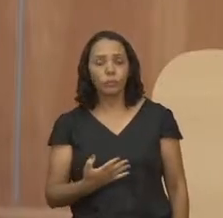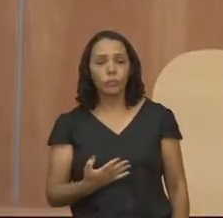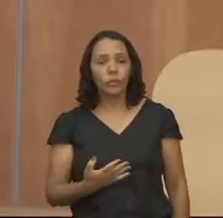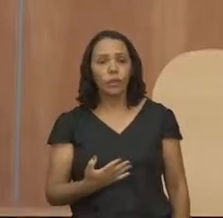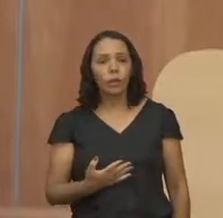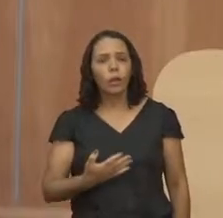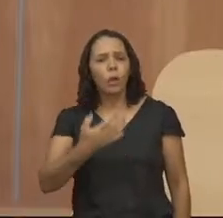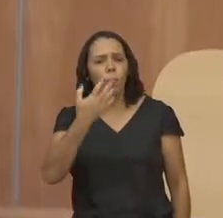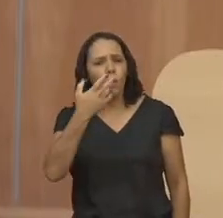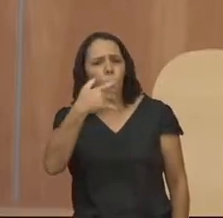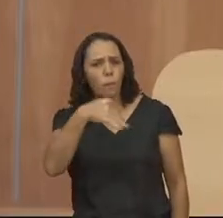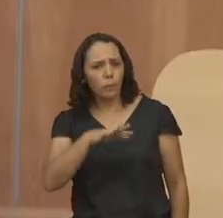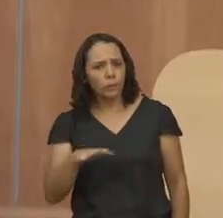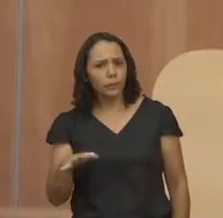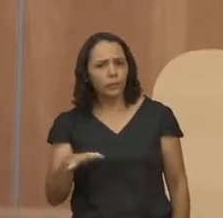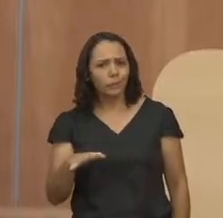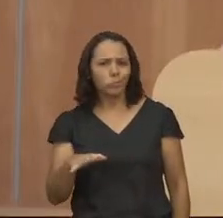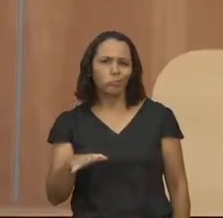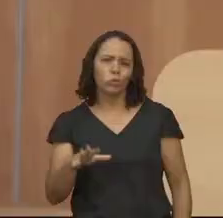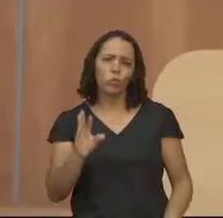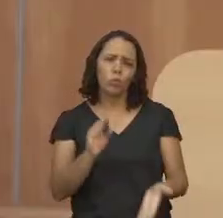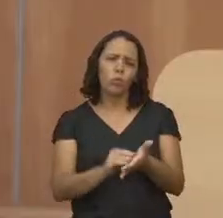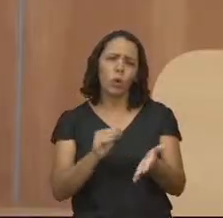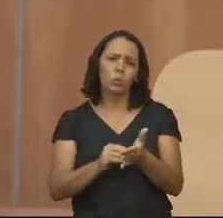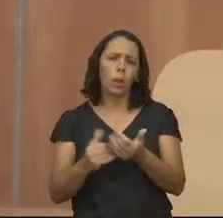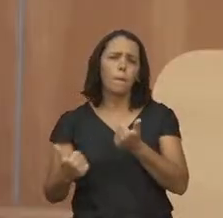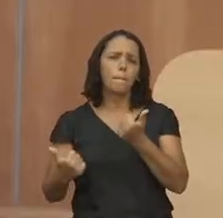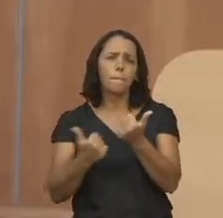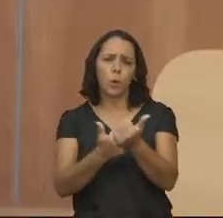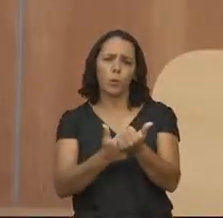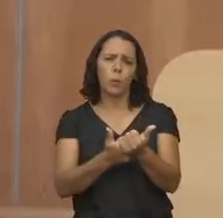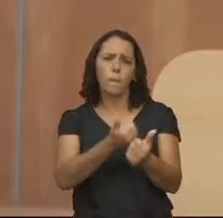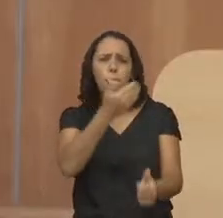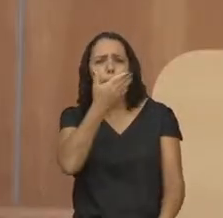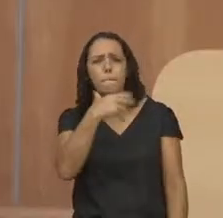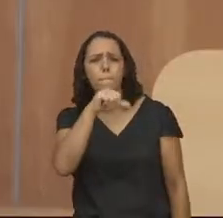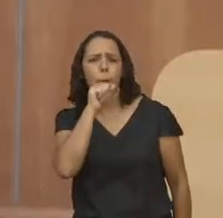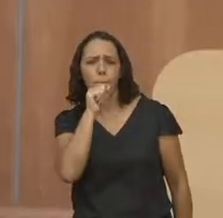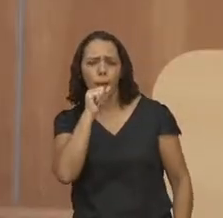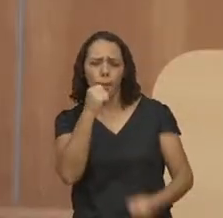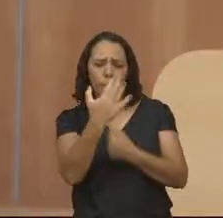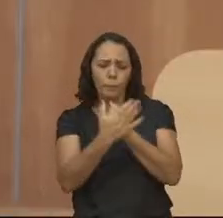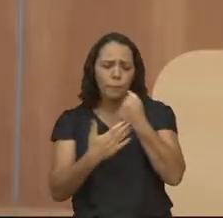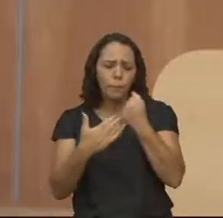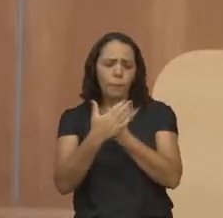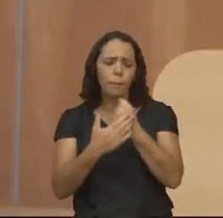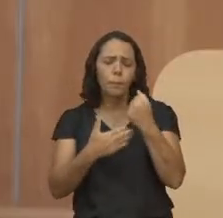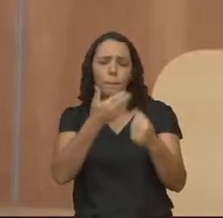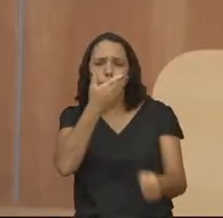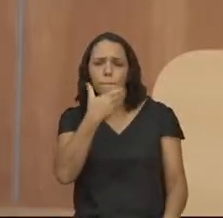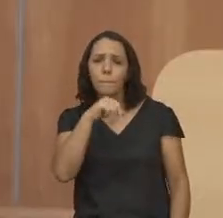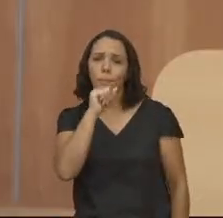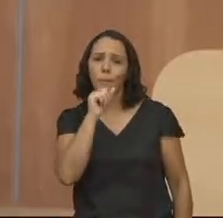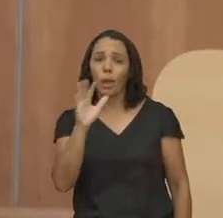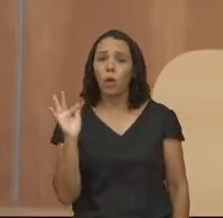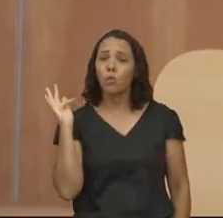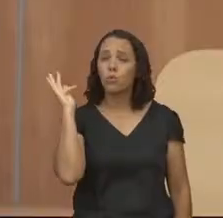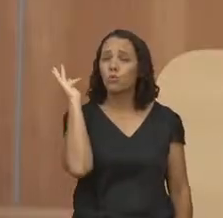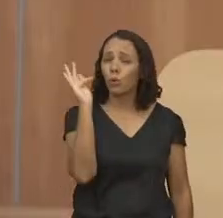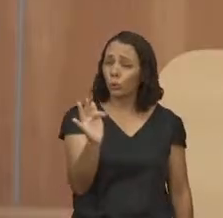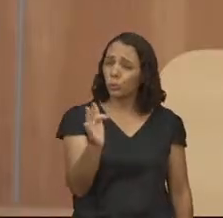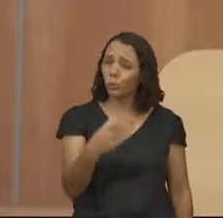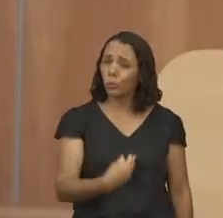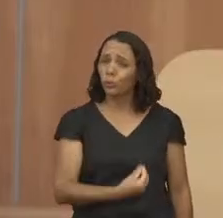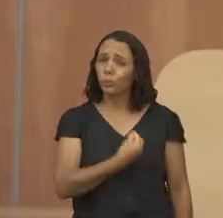uma criança que não tem assistência do pai, uma criança que não tem o afeto do pai, ela vai ter muitos